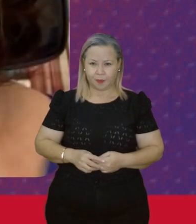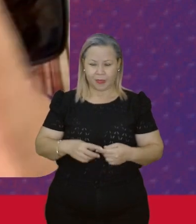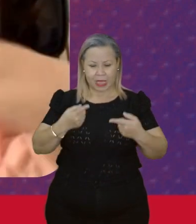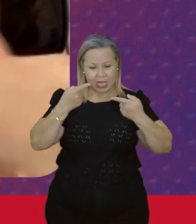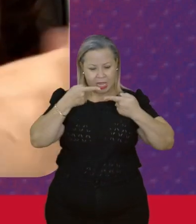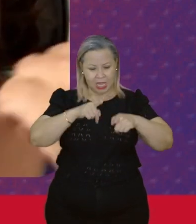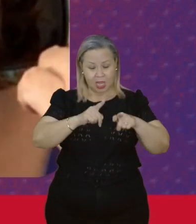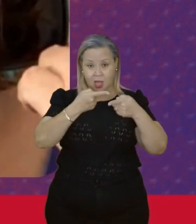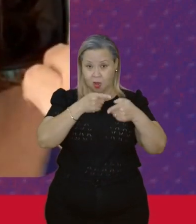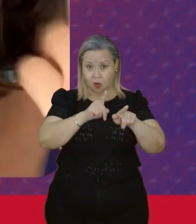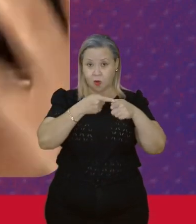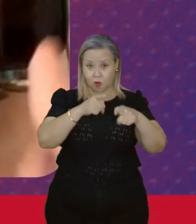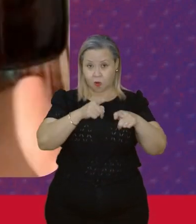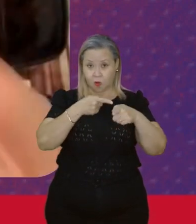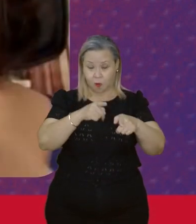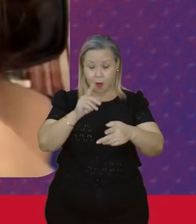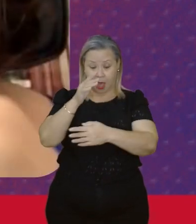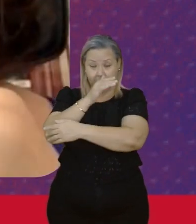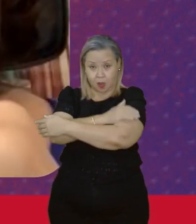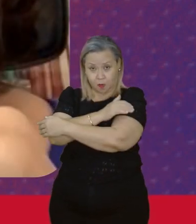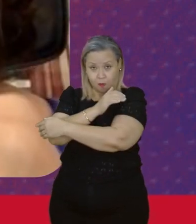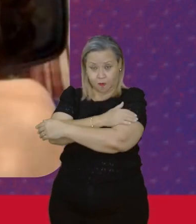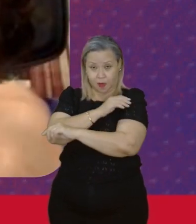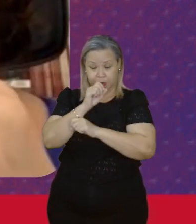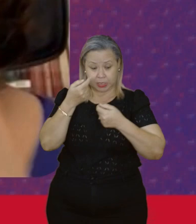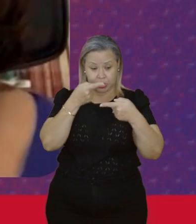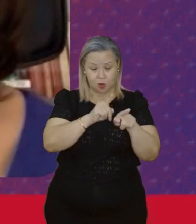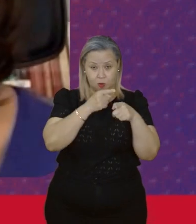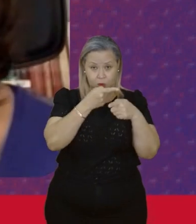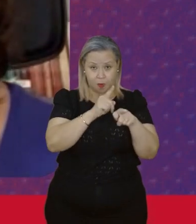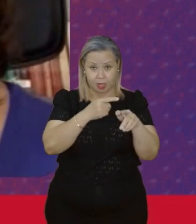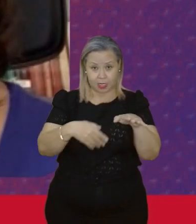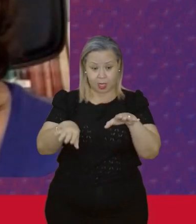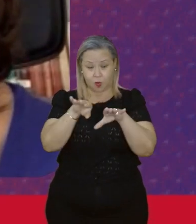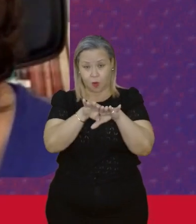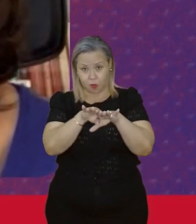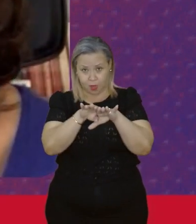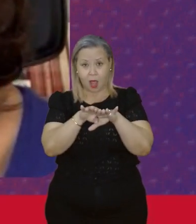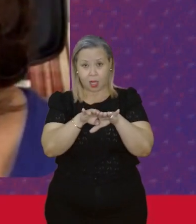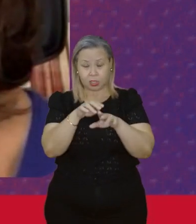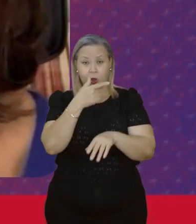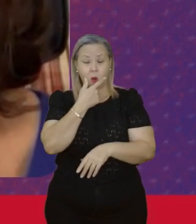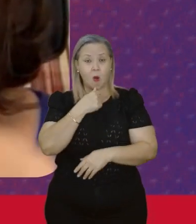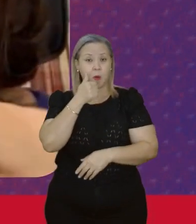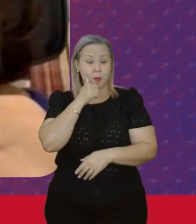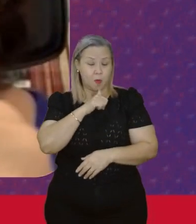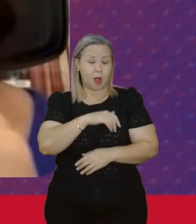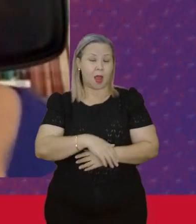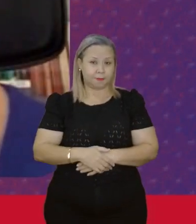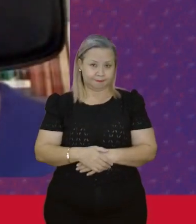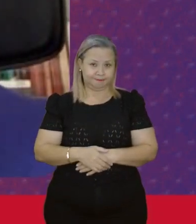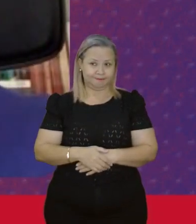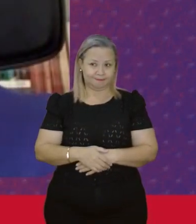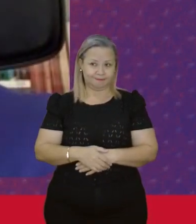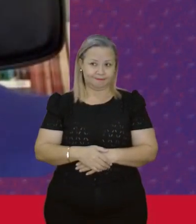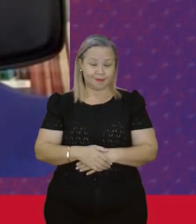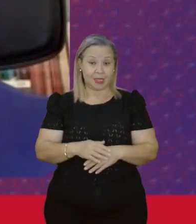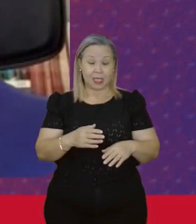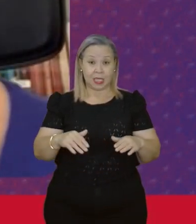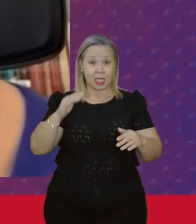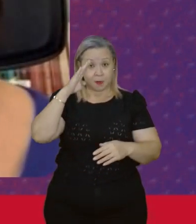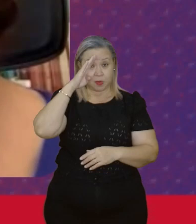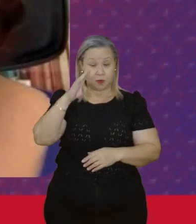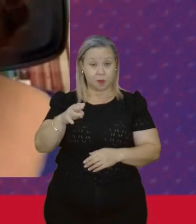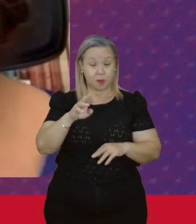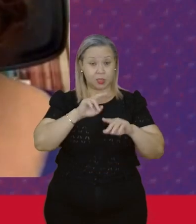combatem o feminismo e combatem a igualdade entre as mulheres e homens e, sobretudo, a igualdade de